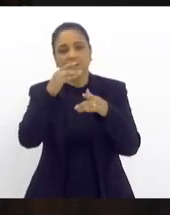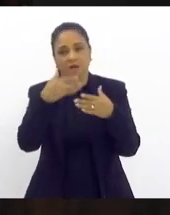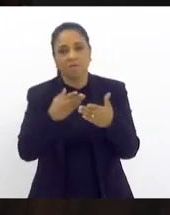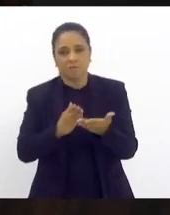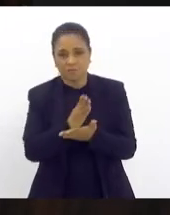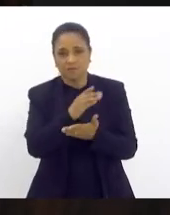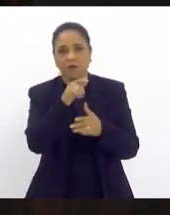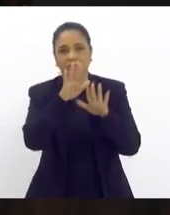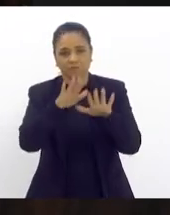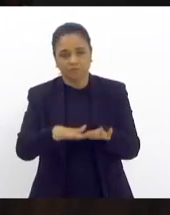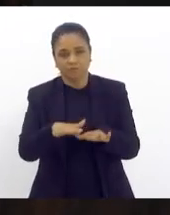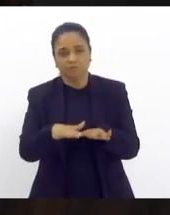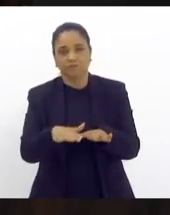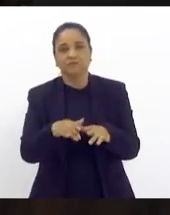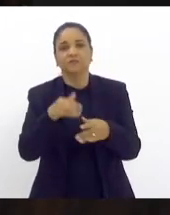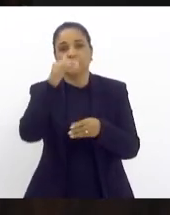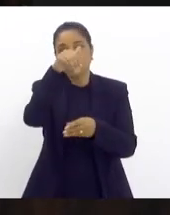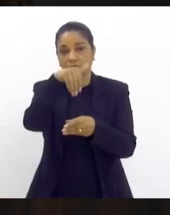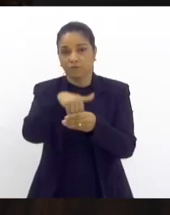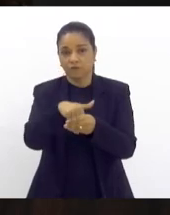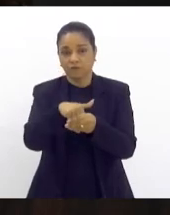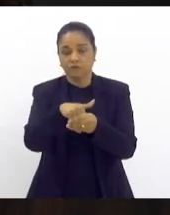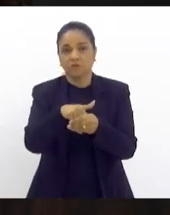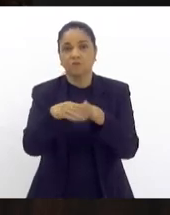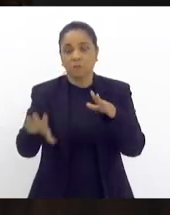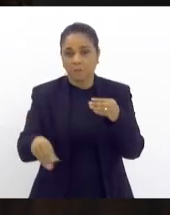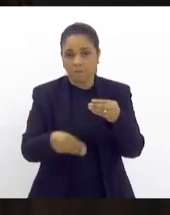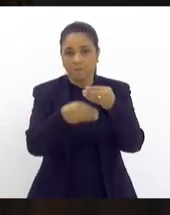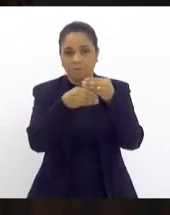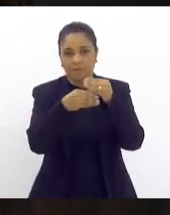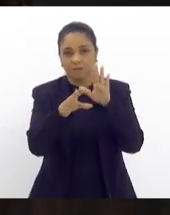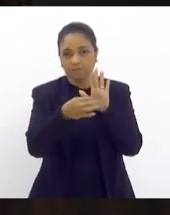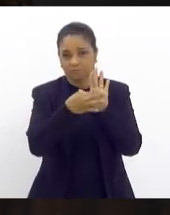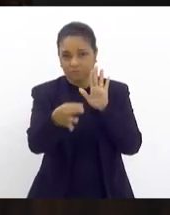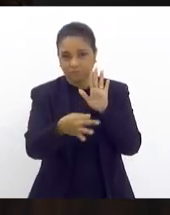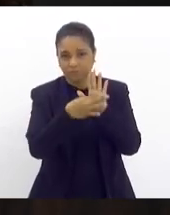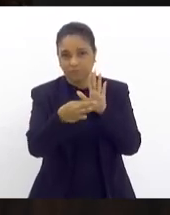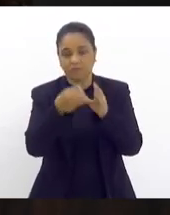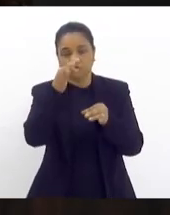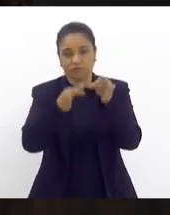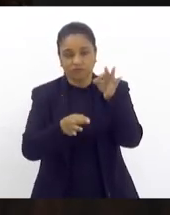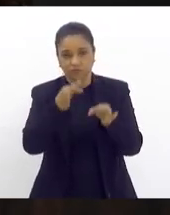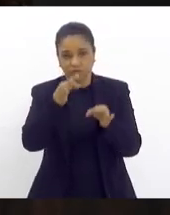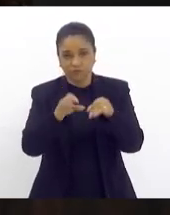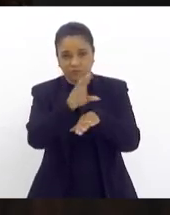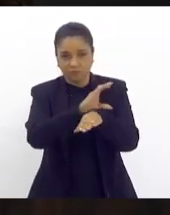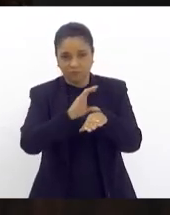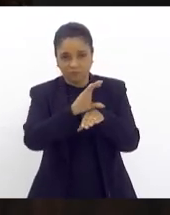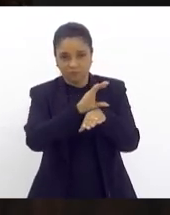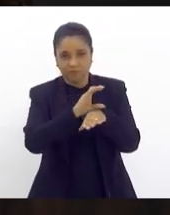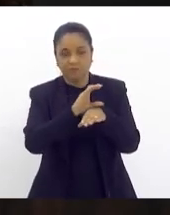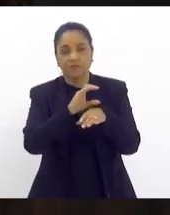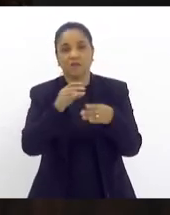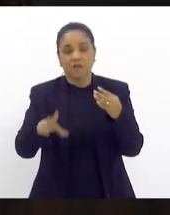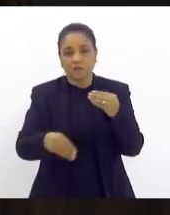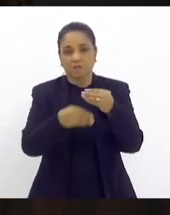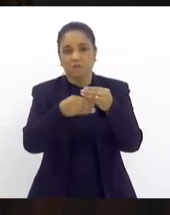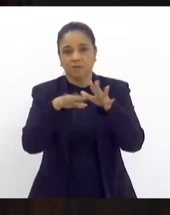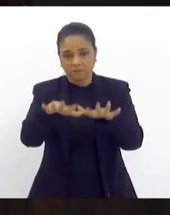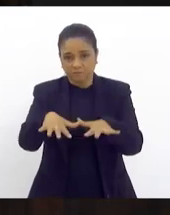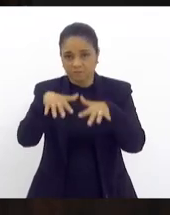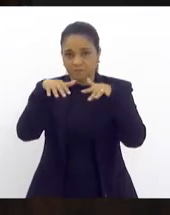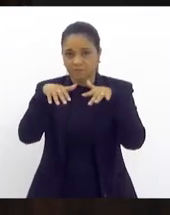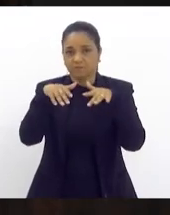em votação parecida Comissão de Justiça as emendas de plenário os senhores que